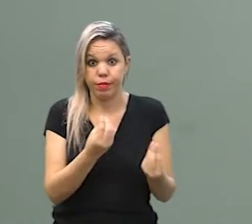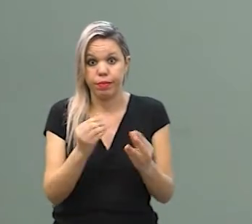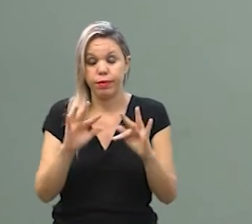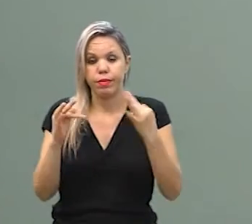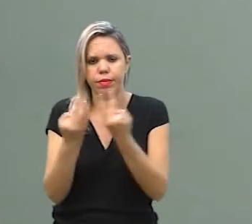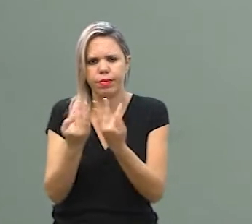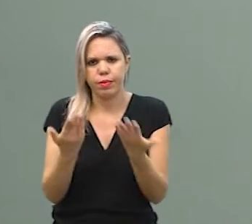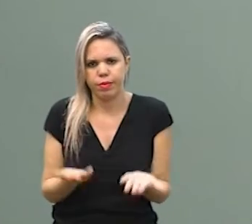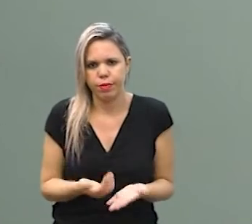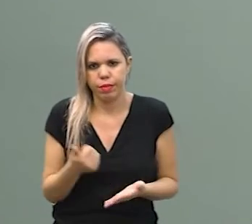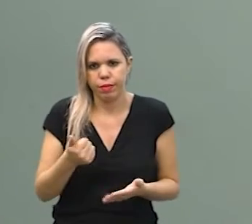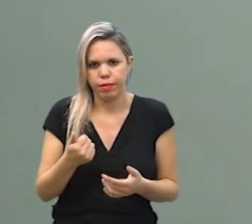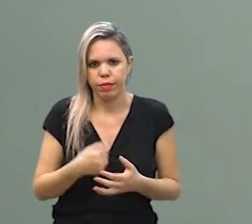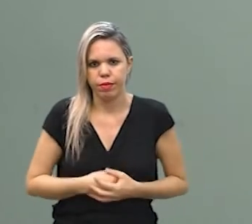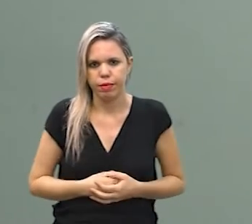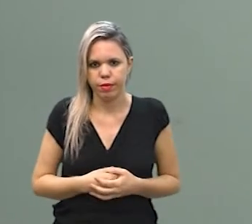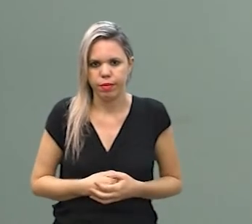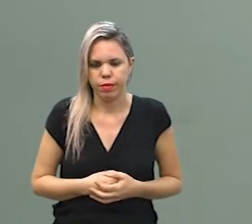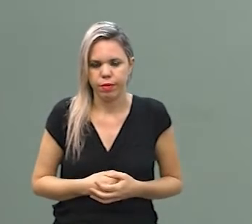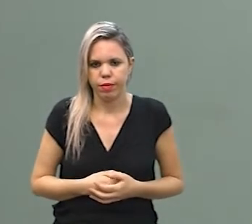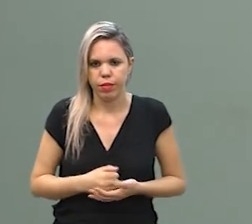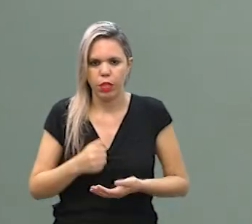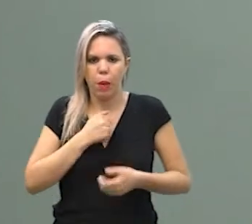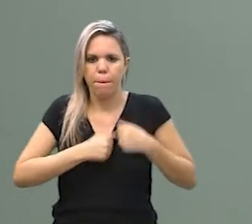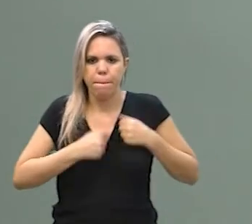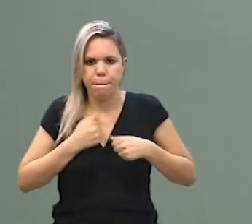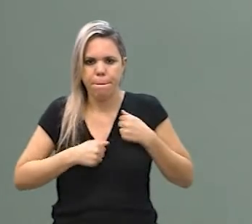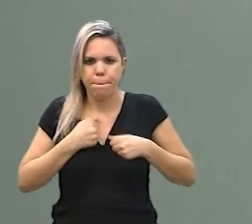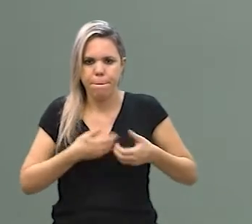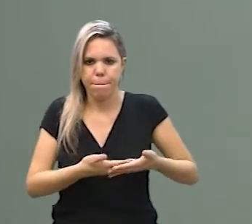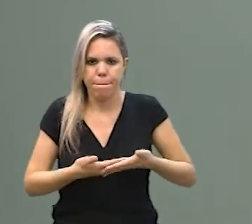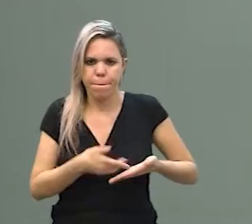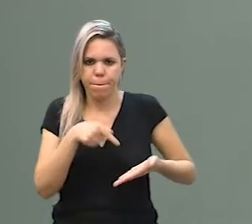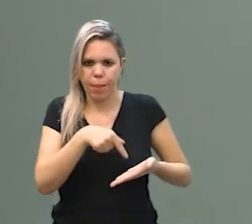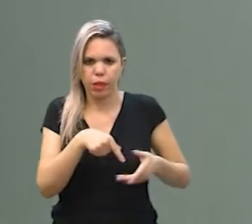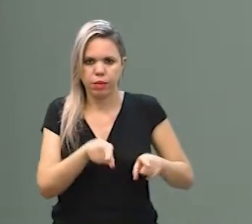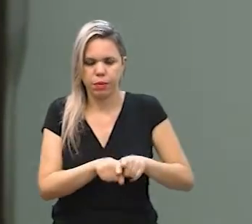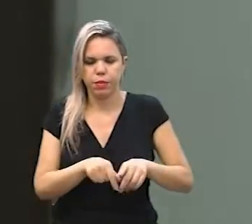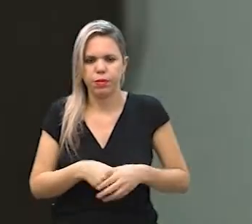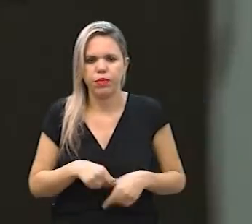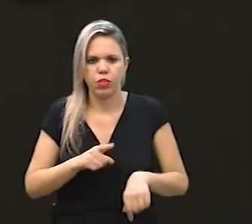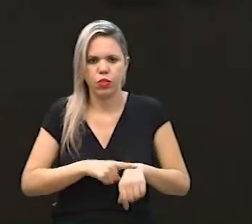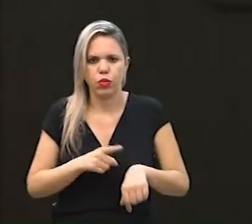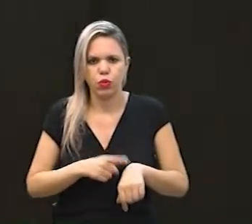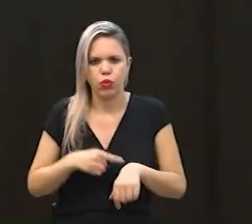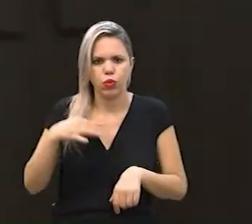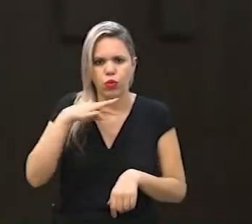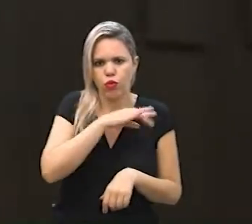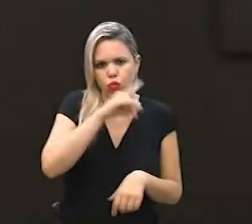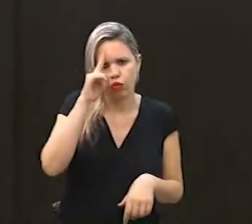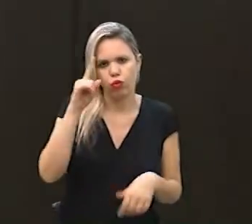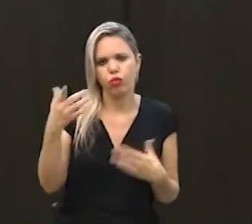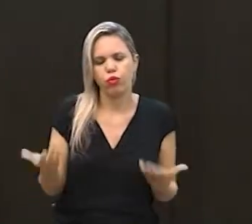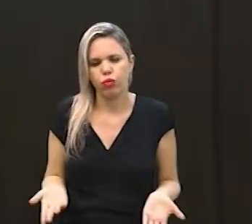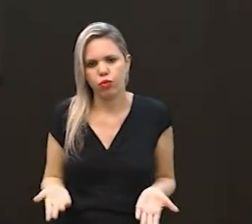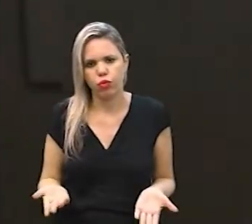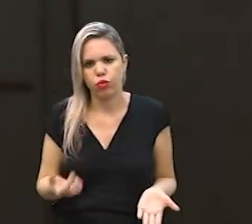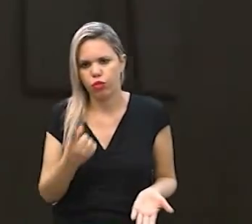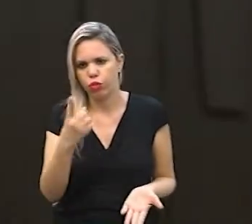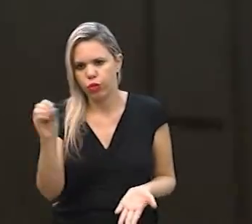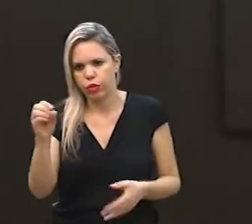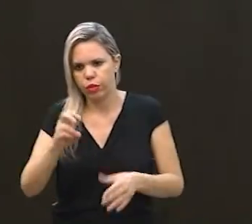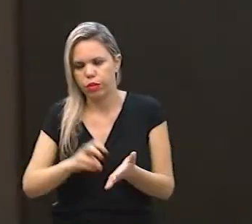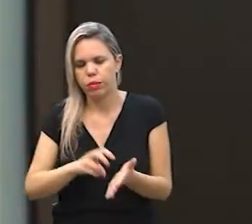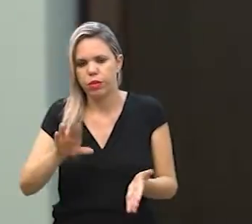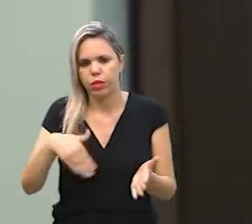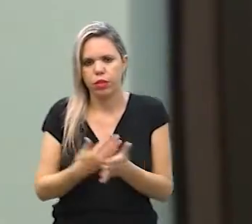pai e mãe de primeira viagem é o banho do bebê. O banho no horário mais quente do dia, entre as 10 da manhã e